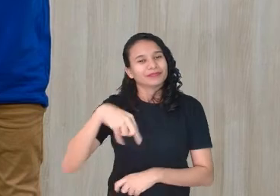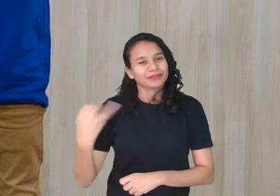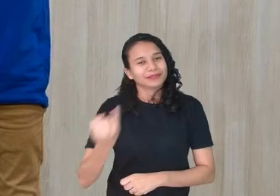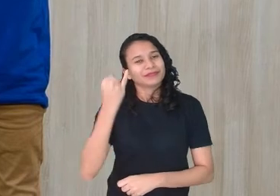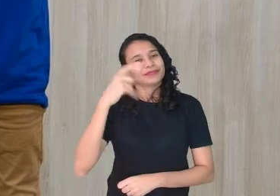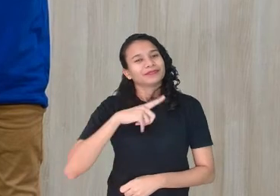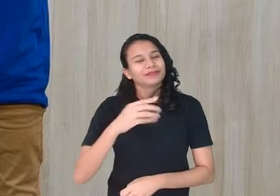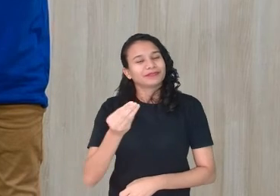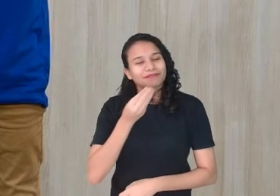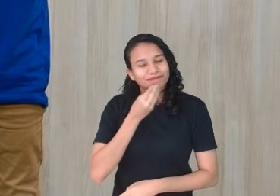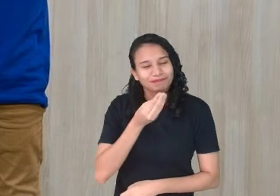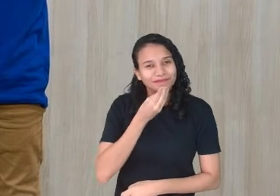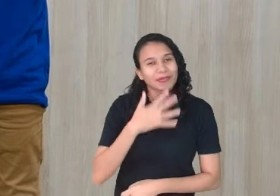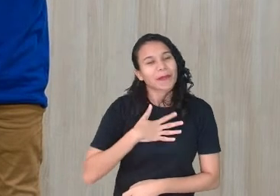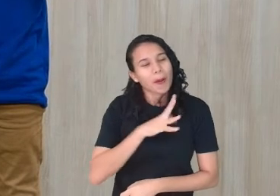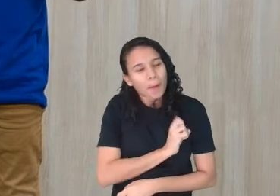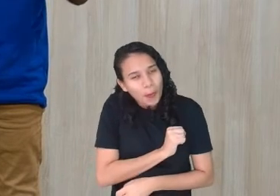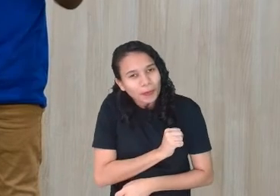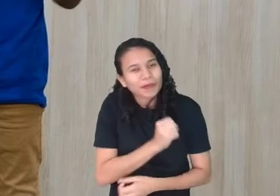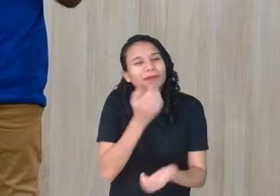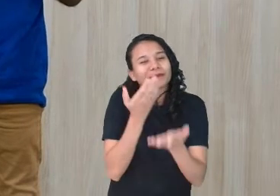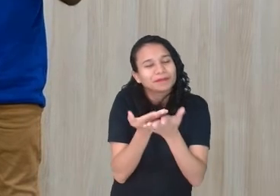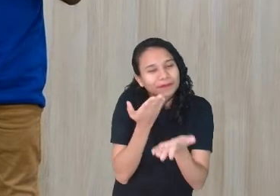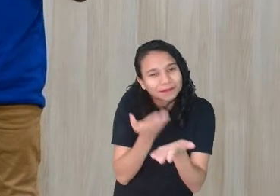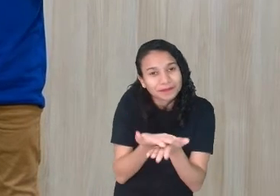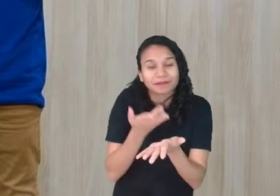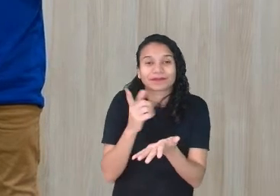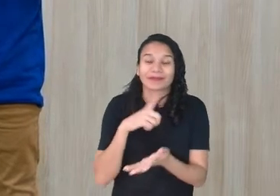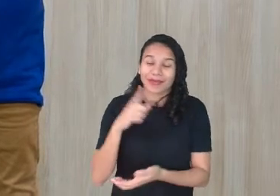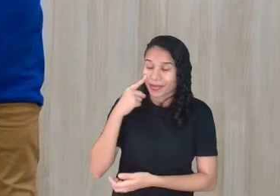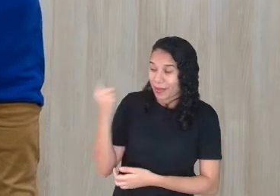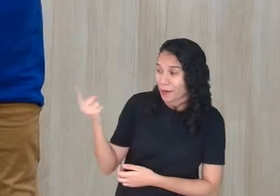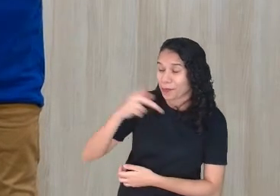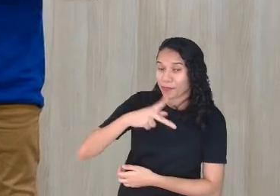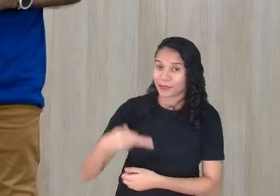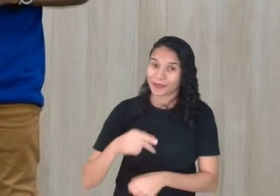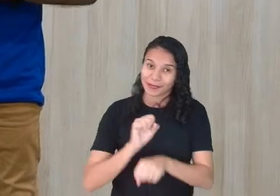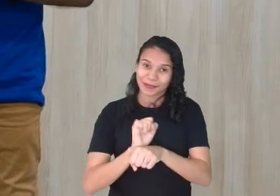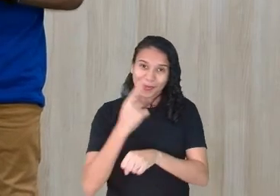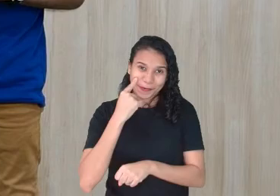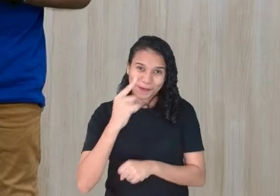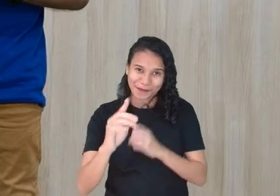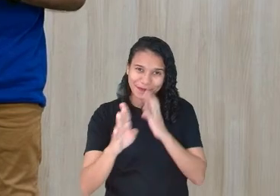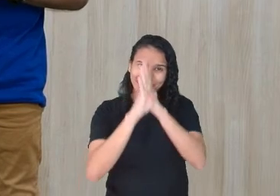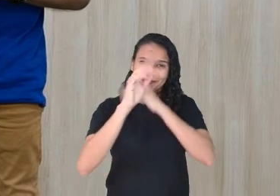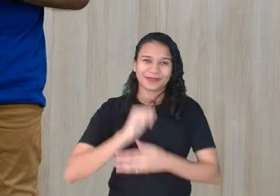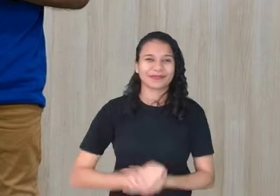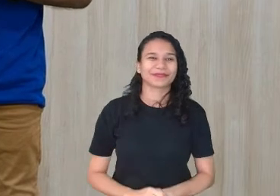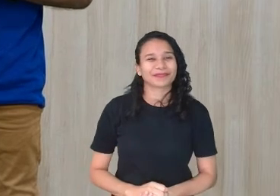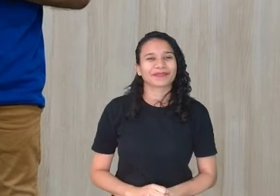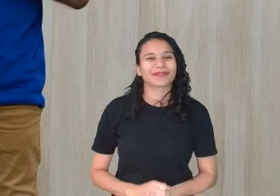a probabilidade. Então, meus amores, estudem, porque Ricardinho está aguardando cada um de vocês, tá